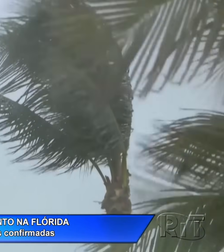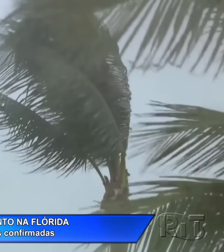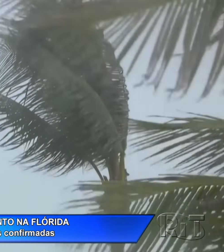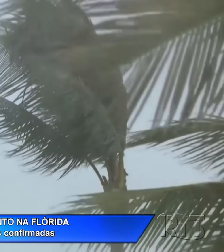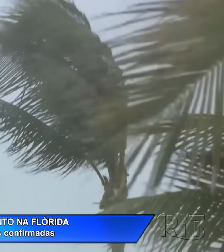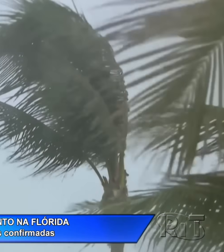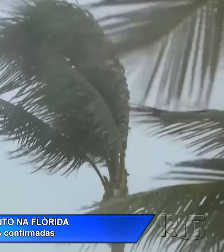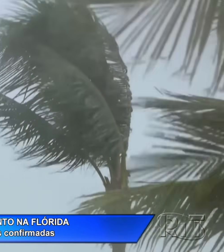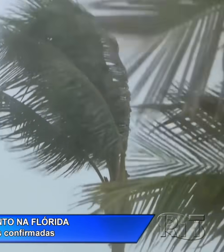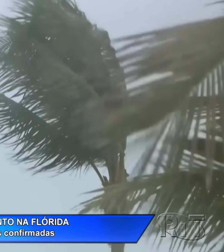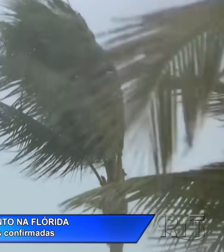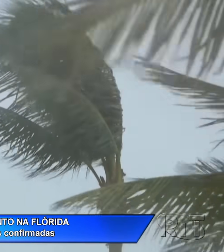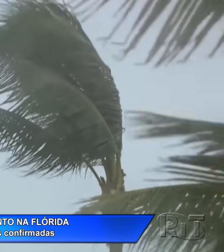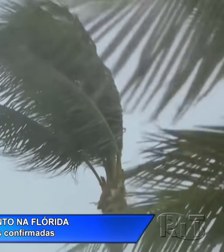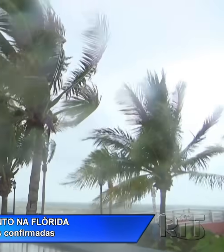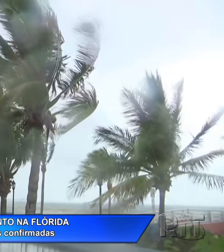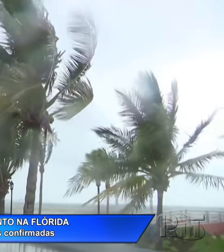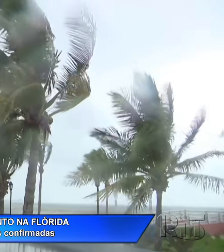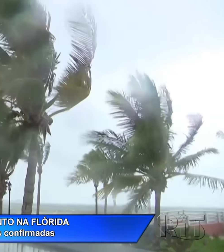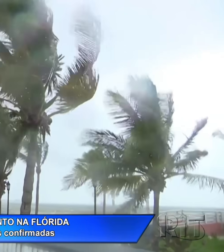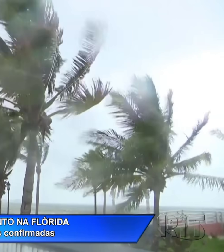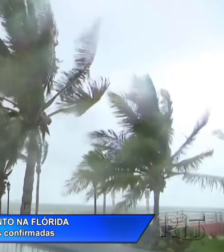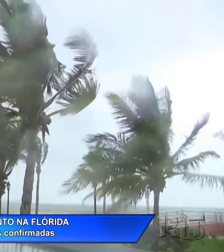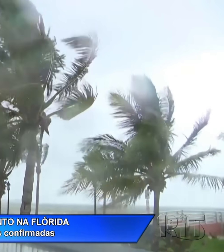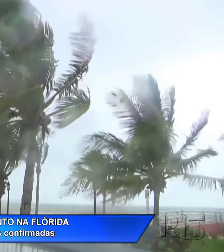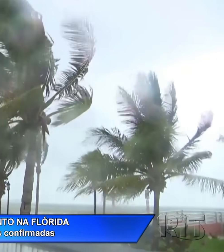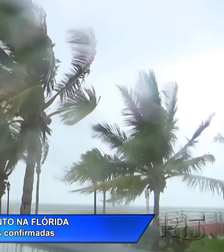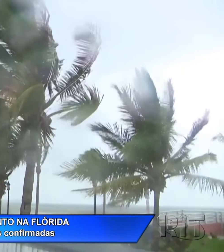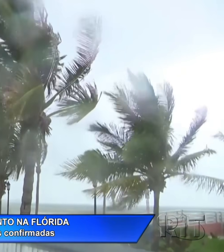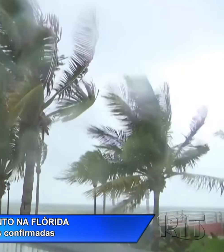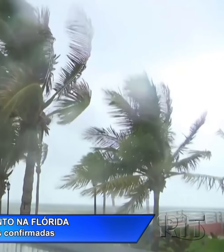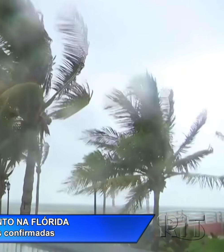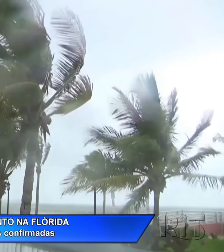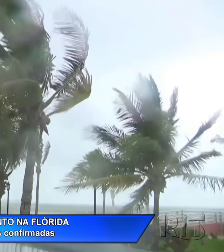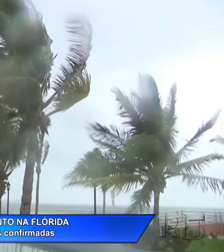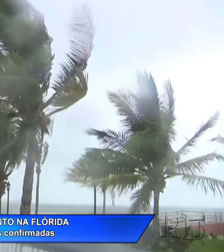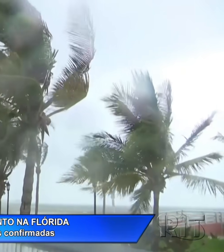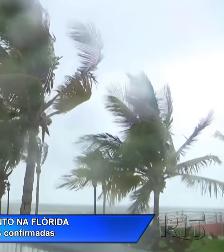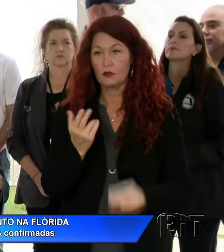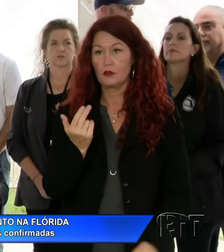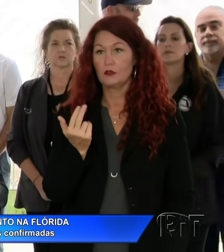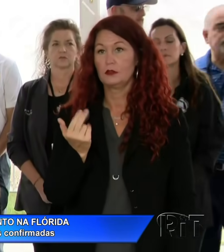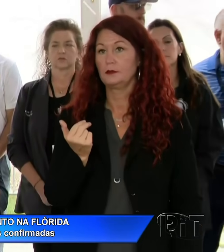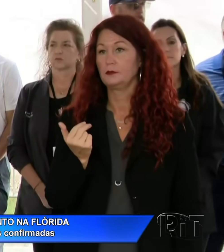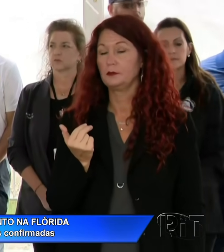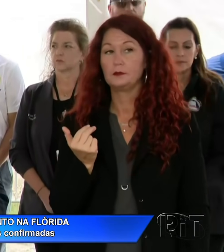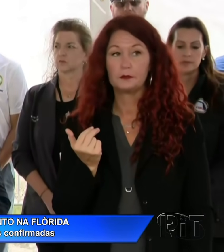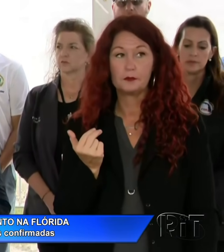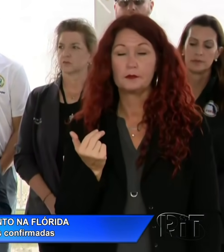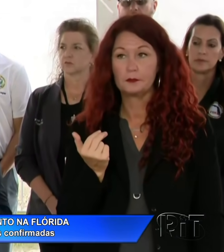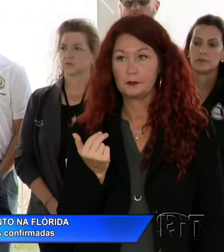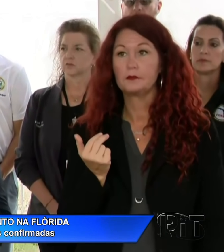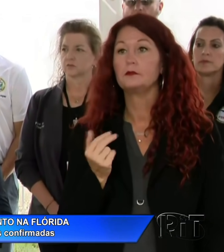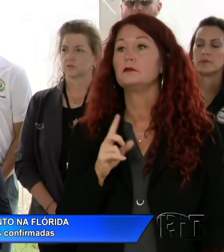Enquanto as operações de busca seguem, as equipes ficam atentas ao avanço da tempestade Elsa.